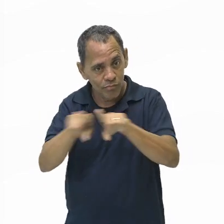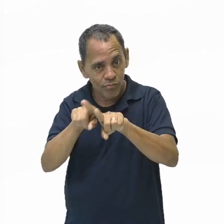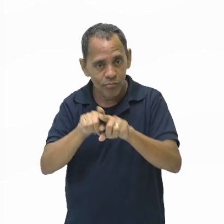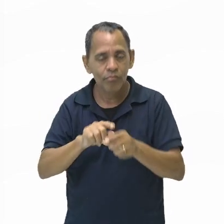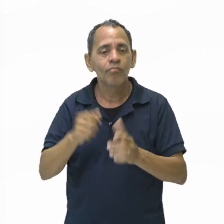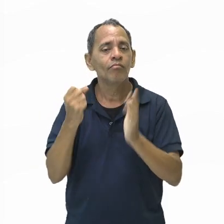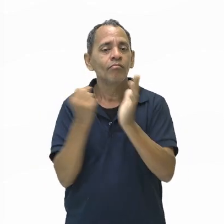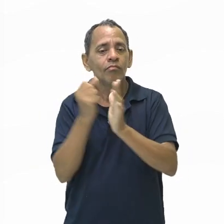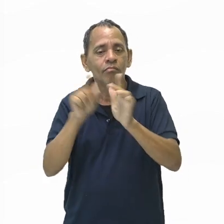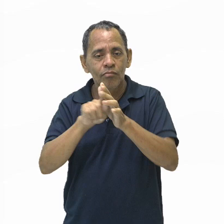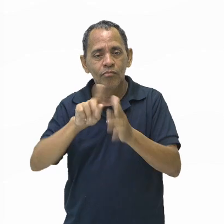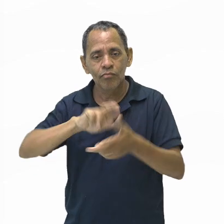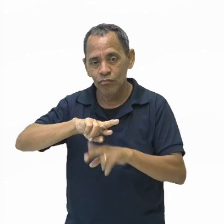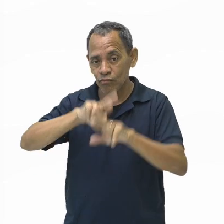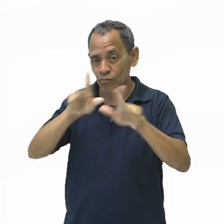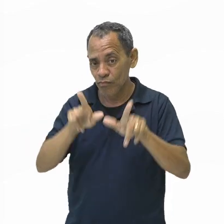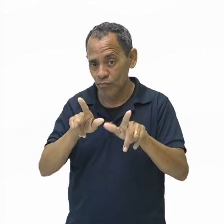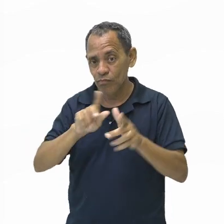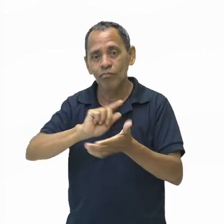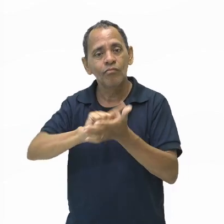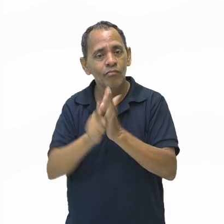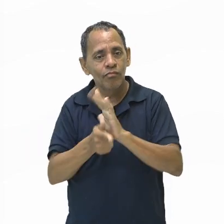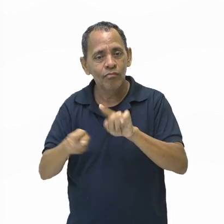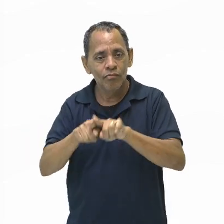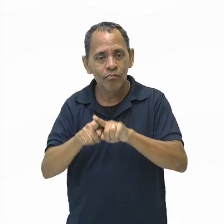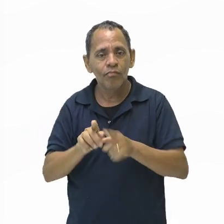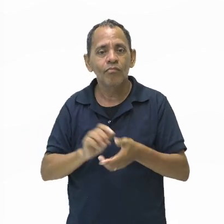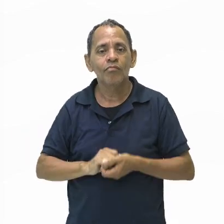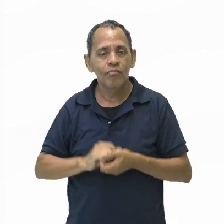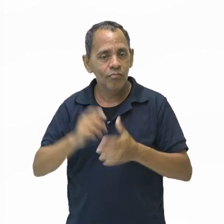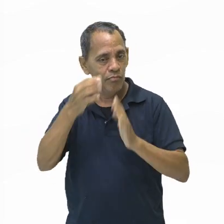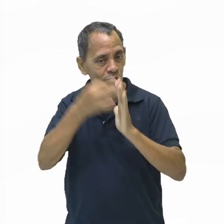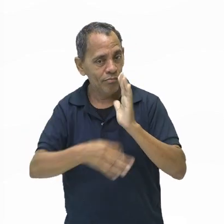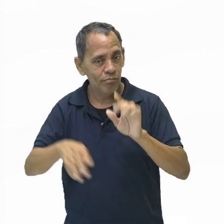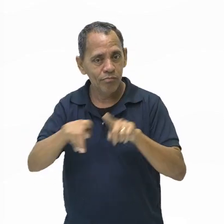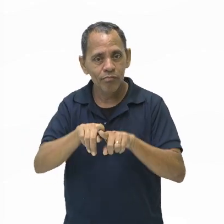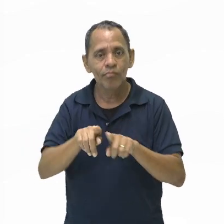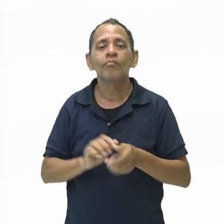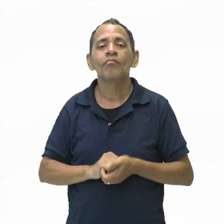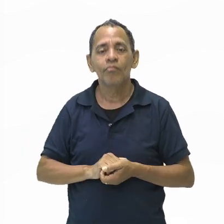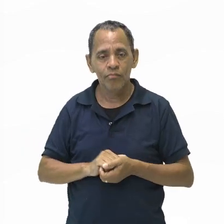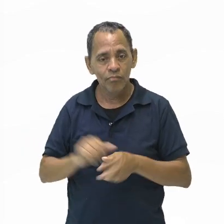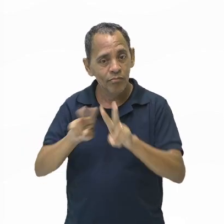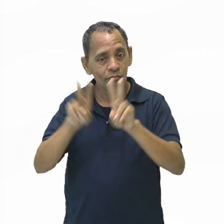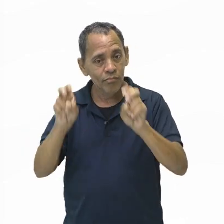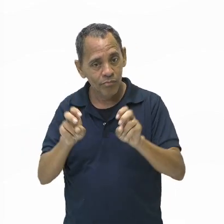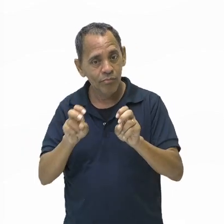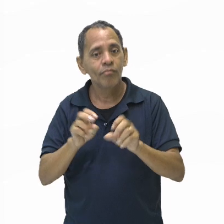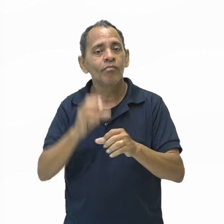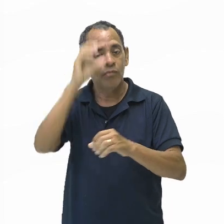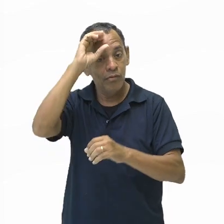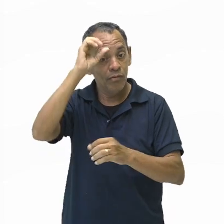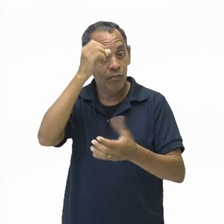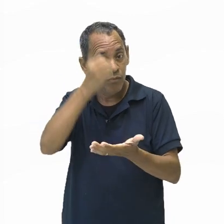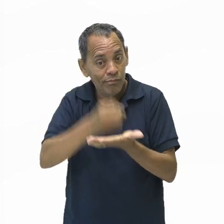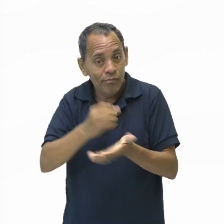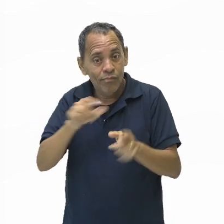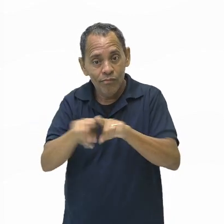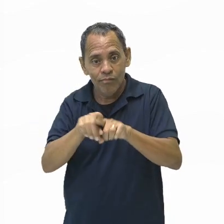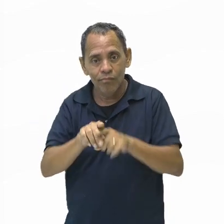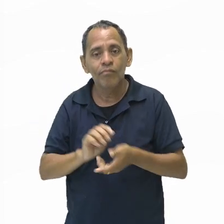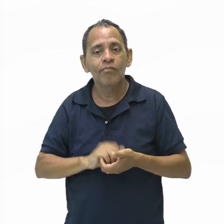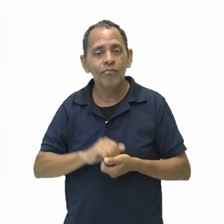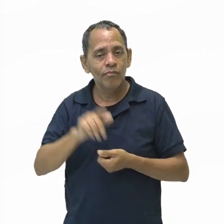gêneros, identificação das relações entre partes do texto, tema, tese, argumentação, continuidade e relações